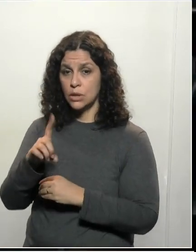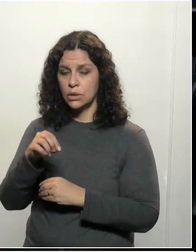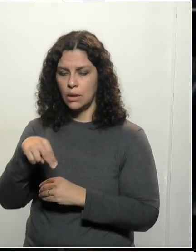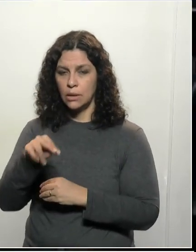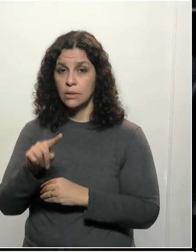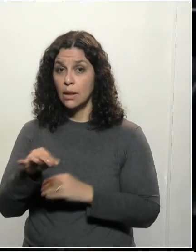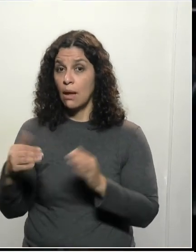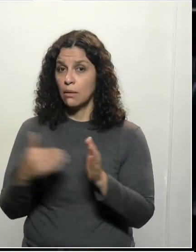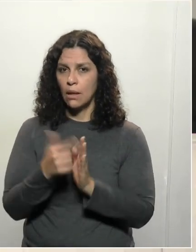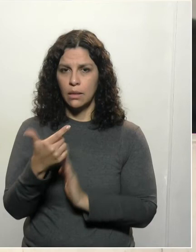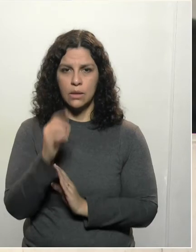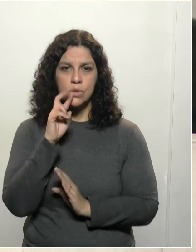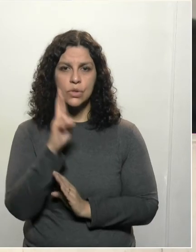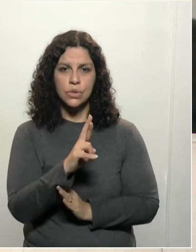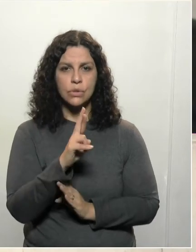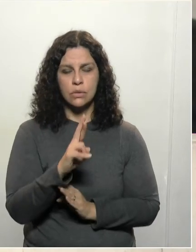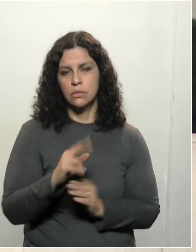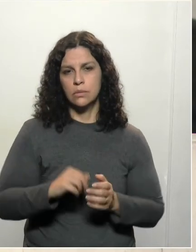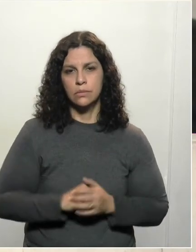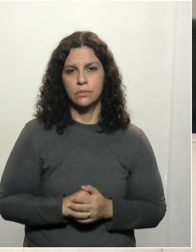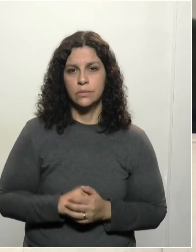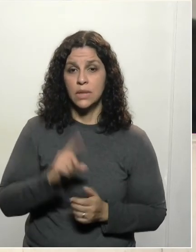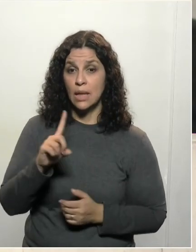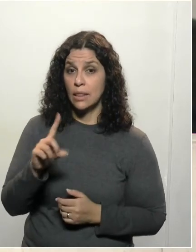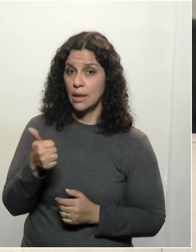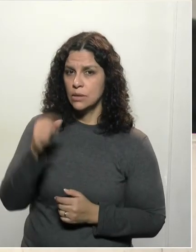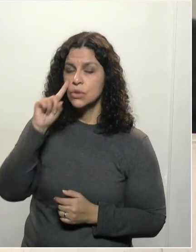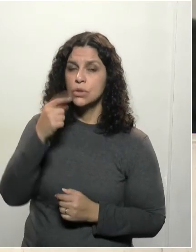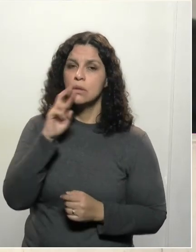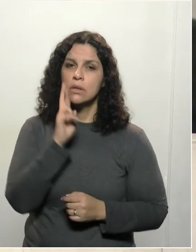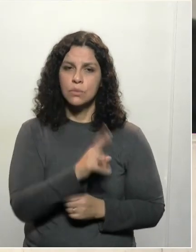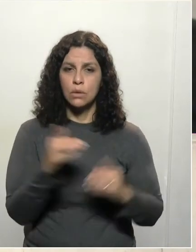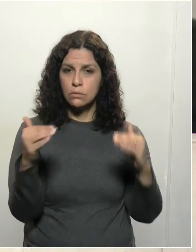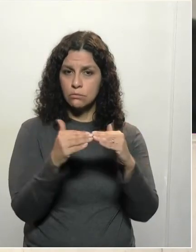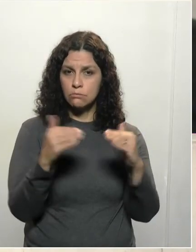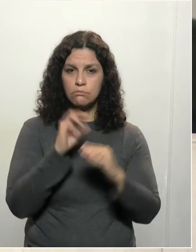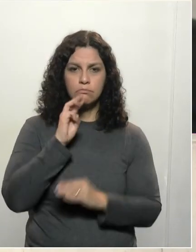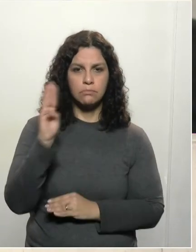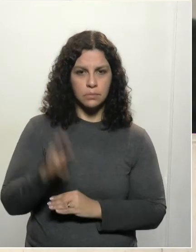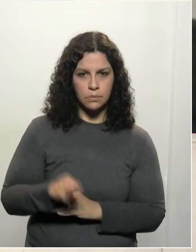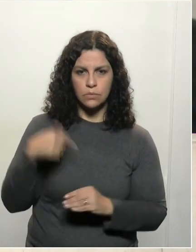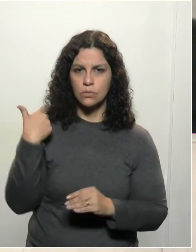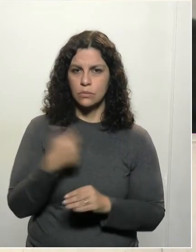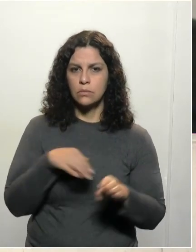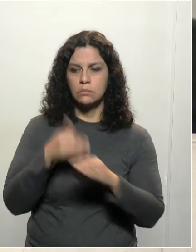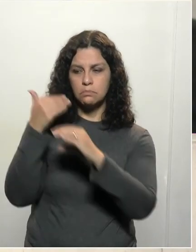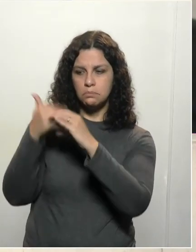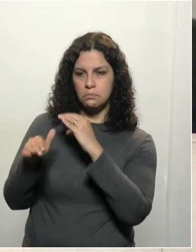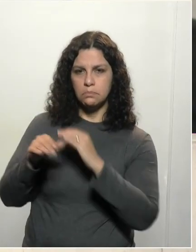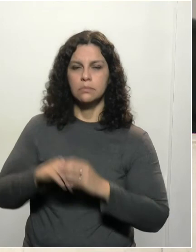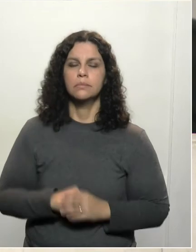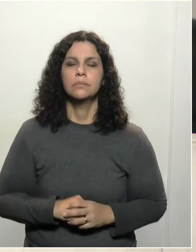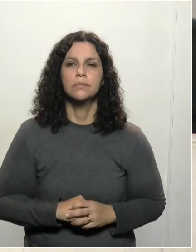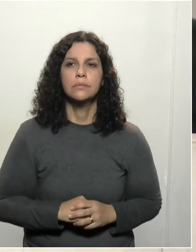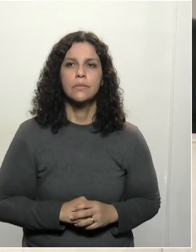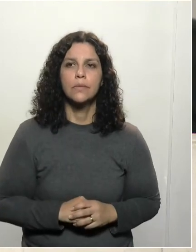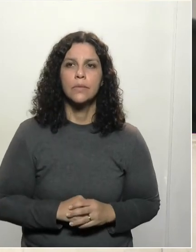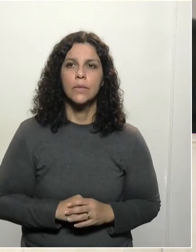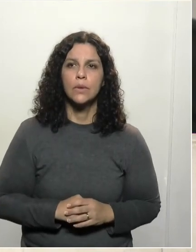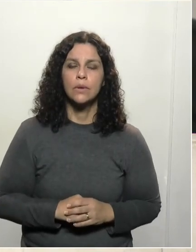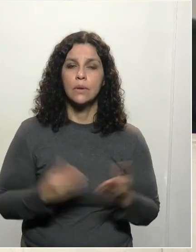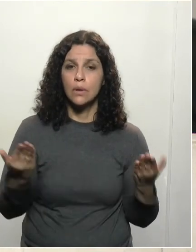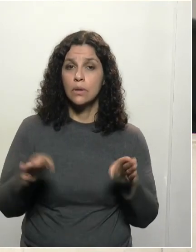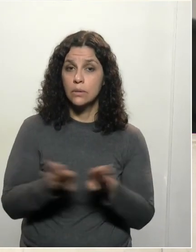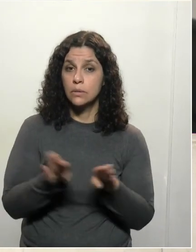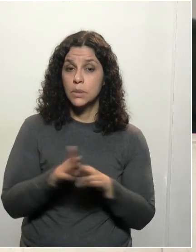em 10 dias. Obrigado, deputada Mabel. Ok, com a concordância da deputada Mabel, faremos envio de expediente. Há